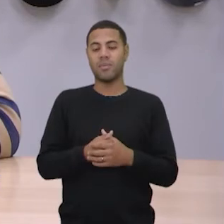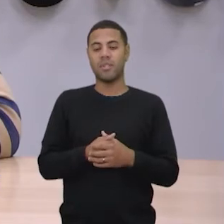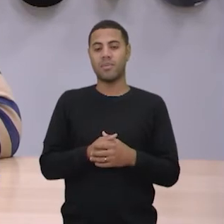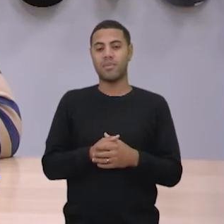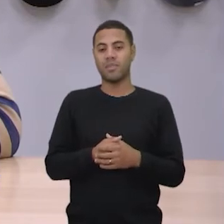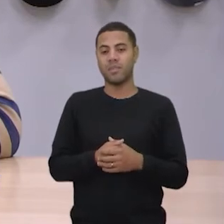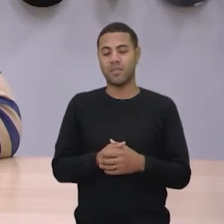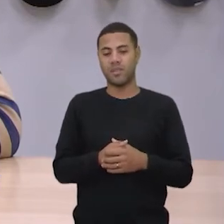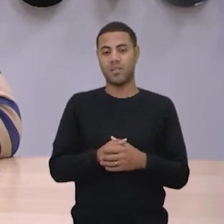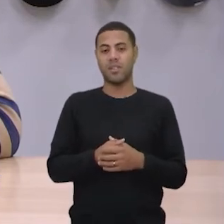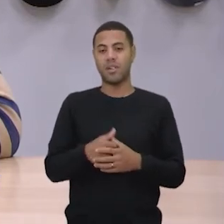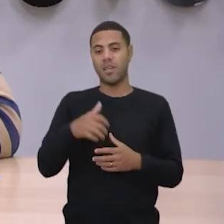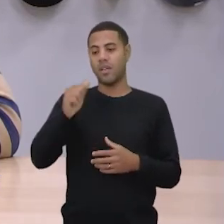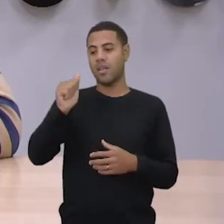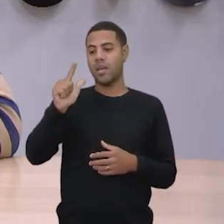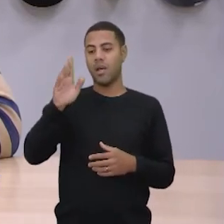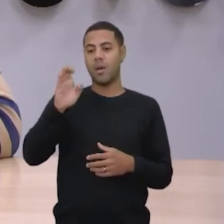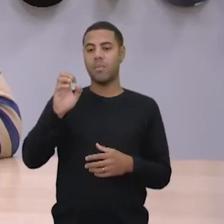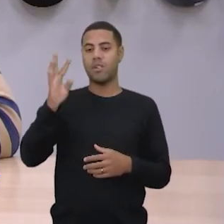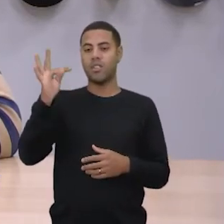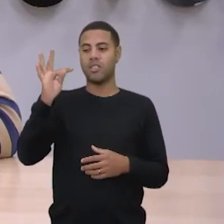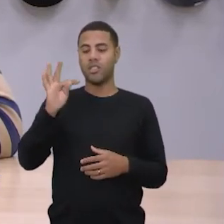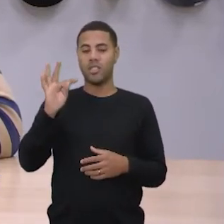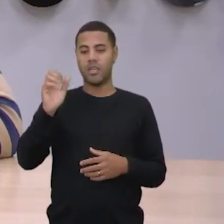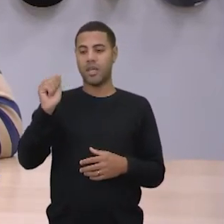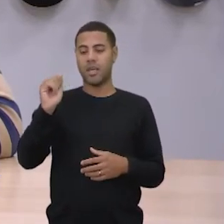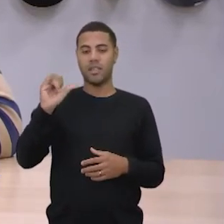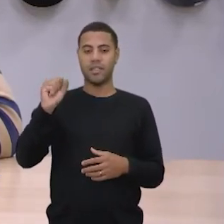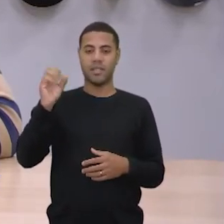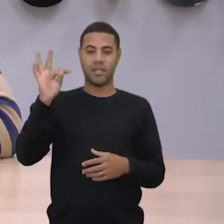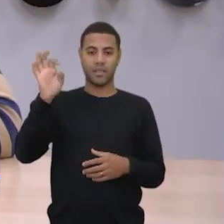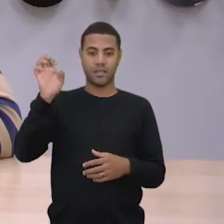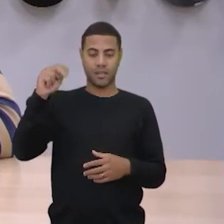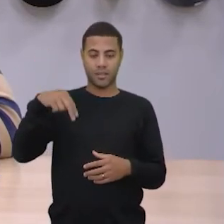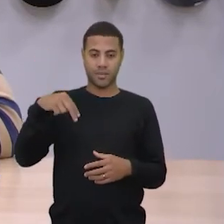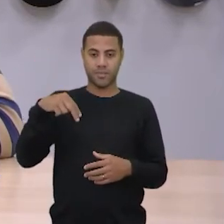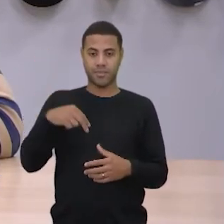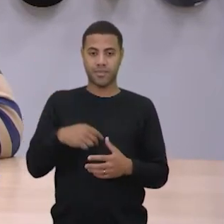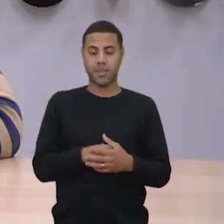Einstein, né, mentor aí de tantas